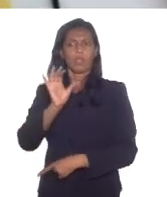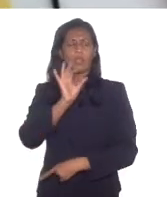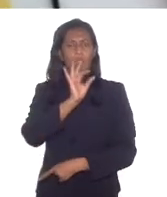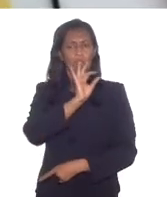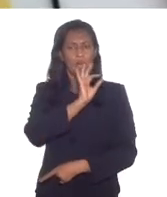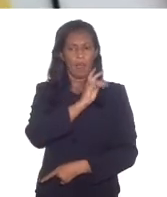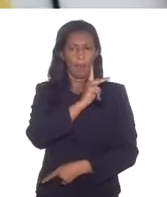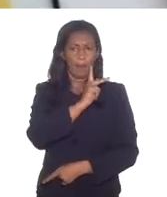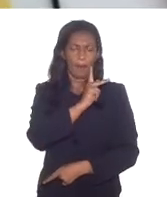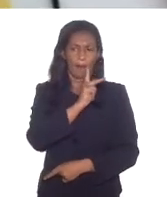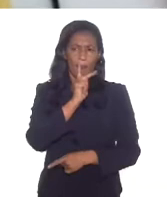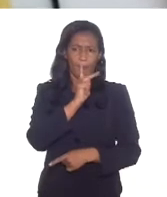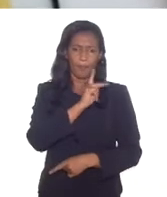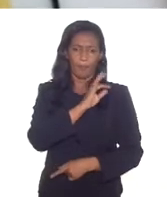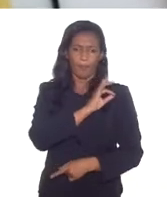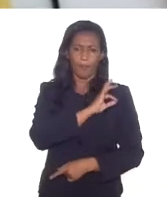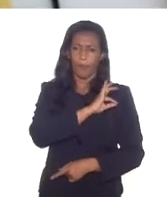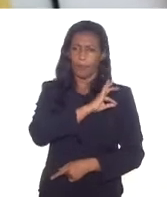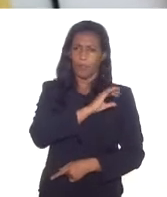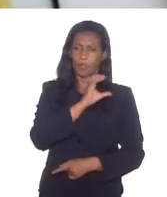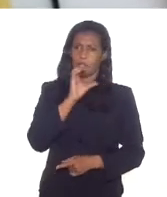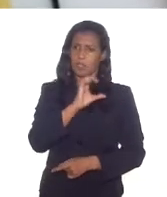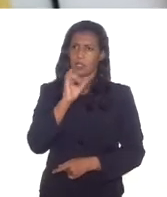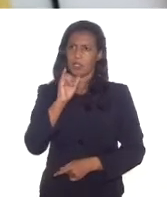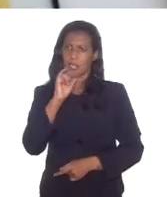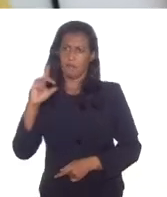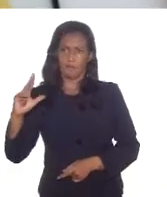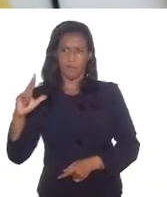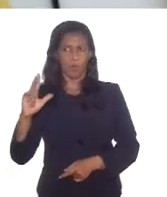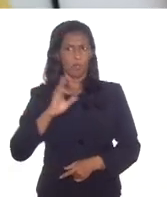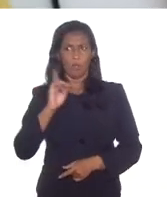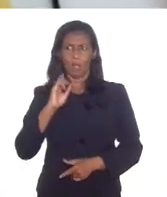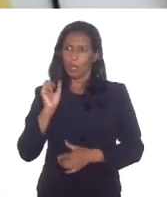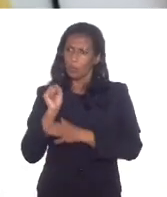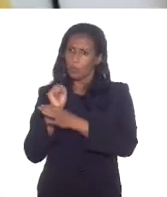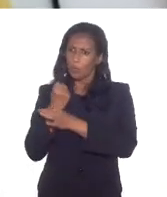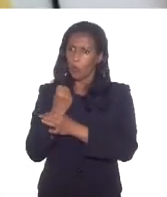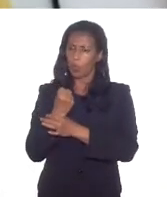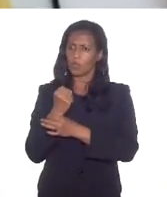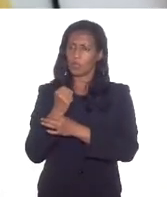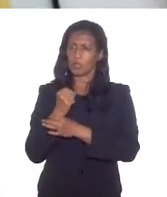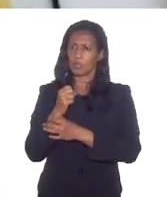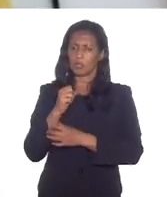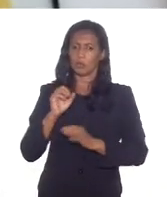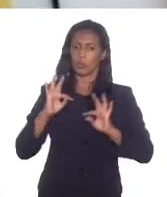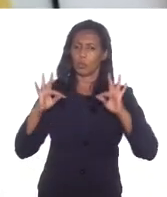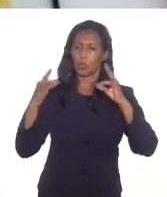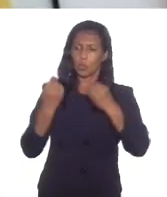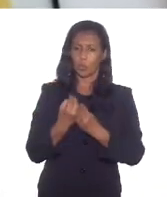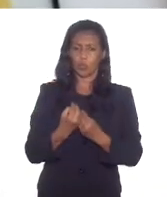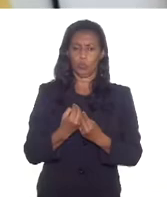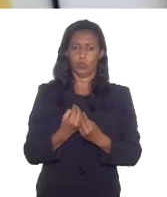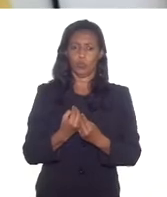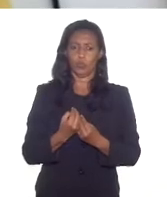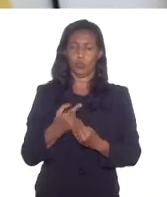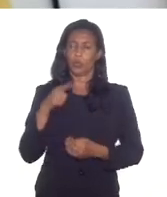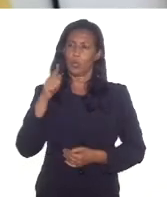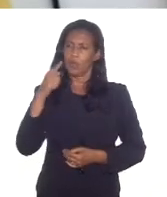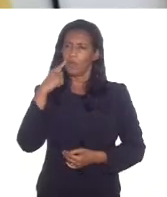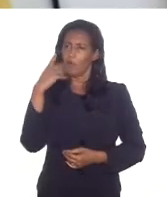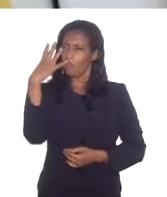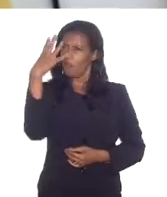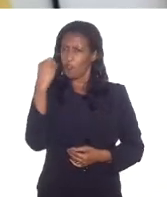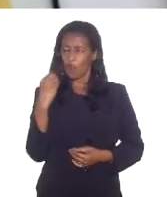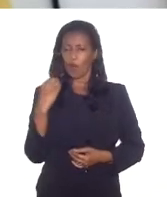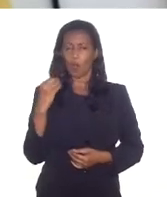das forças de segurança. E a trajetória dele, dia desses, presidente, eu postei no grupo de deputados uma fotografia, eu, secretário na Baixada